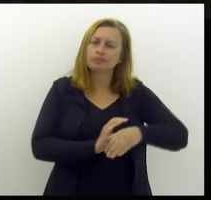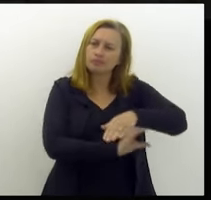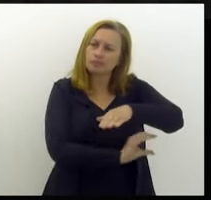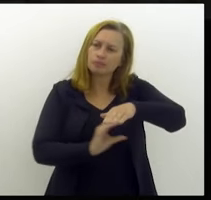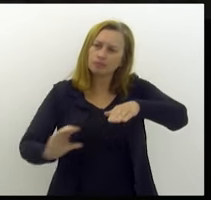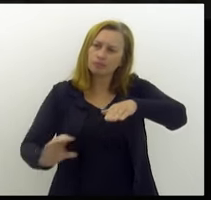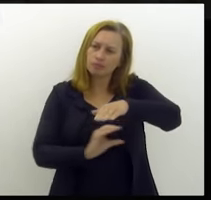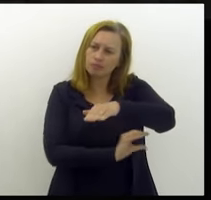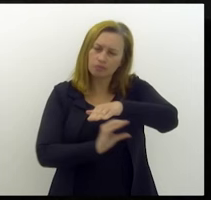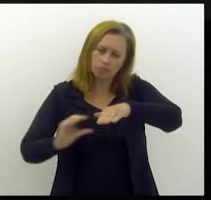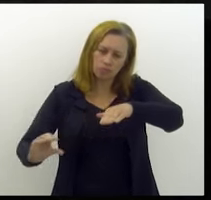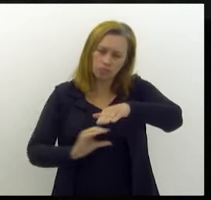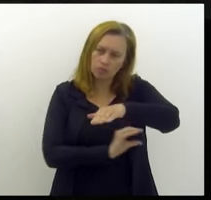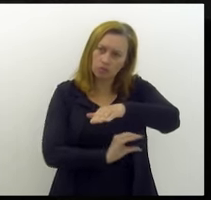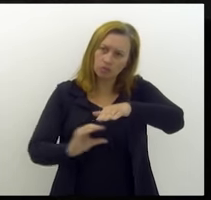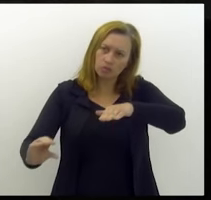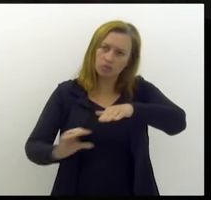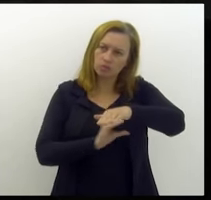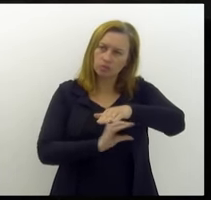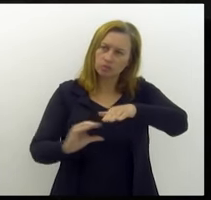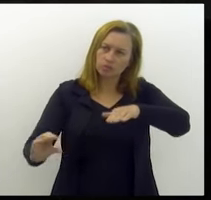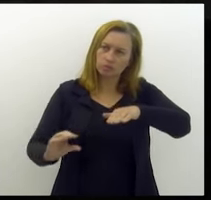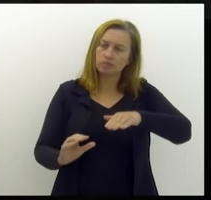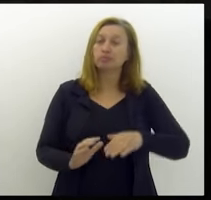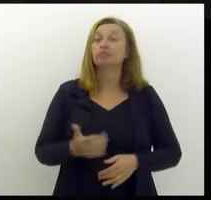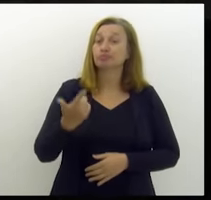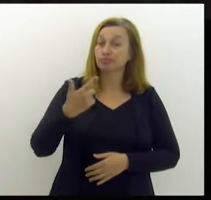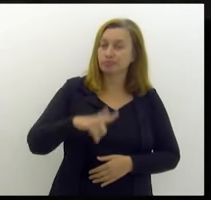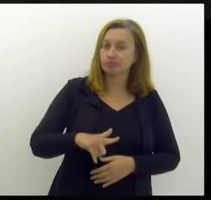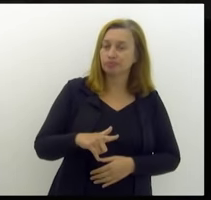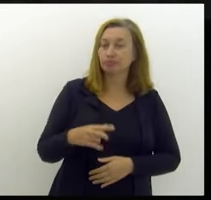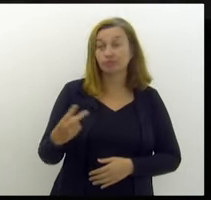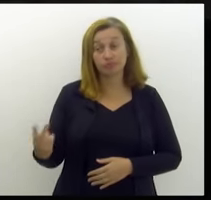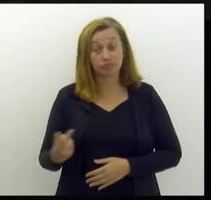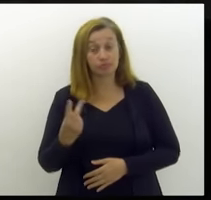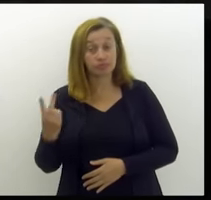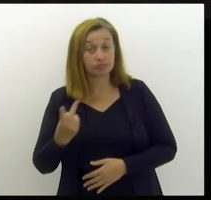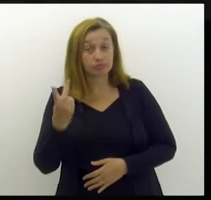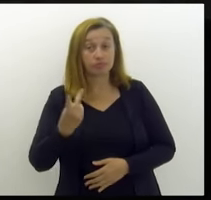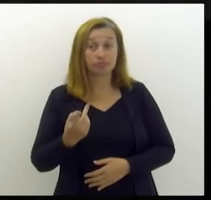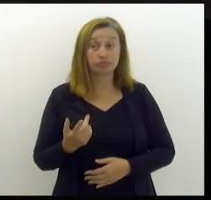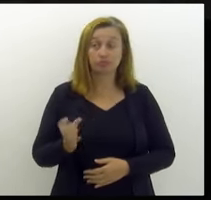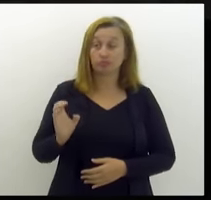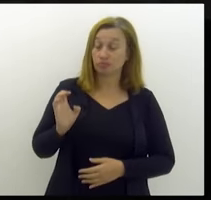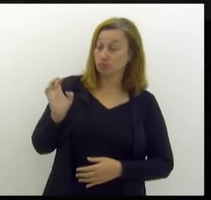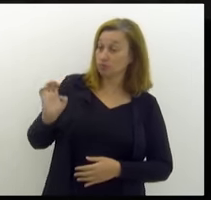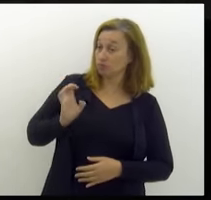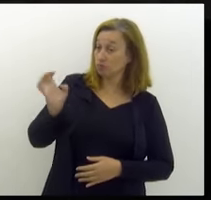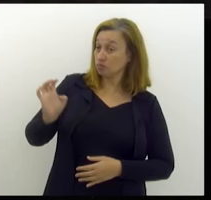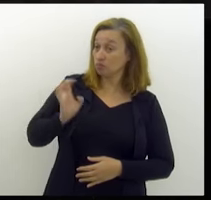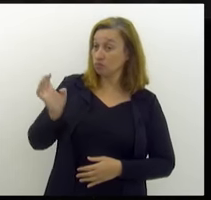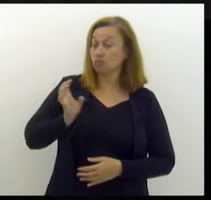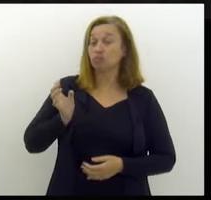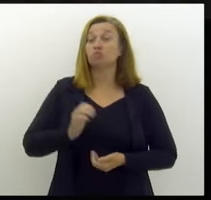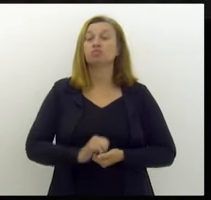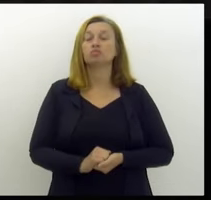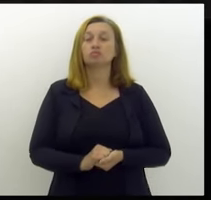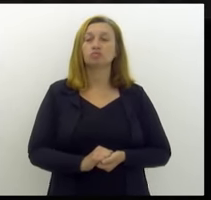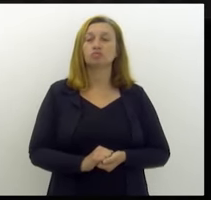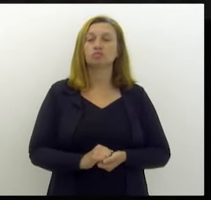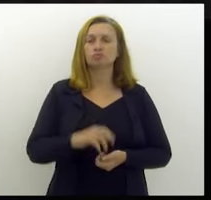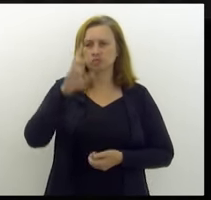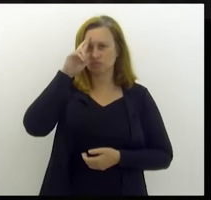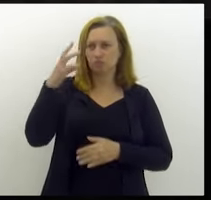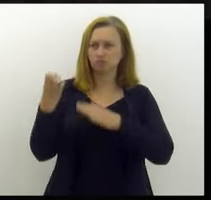públicos que nós temos e garantir mais uma vez os privilégios dos ricos dos grandes e dos